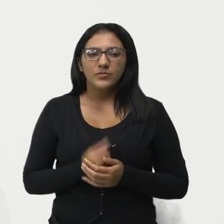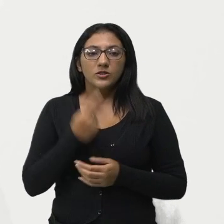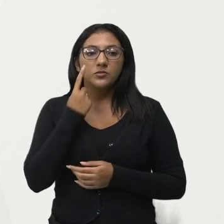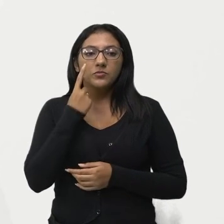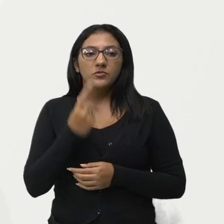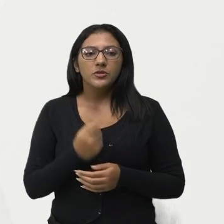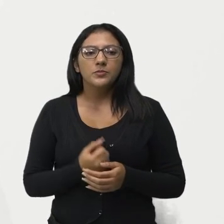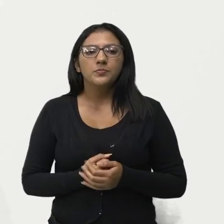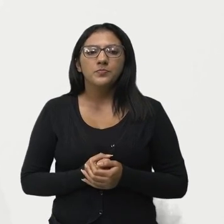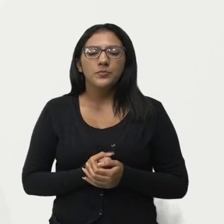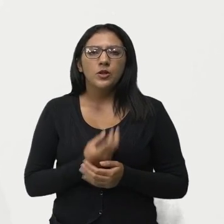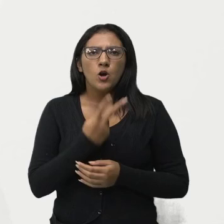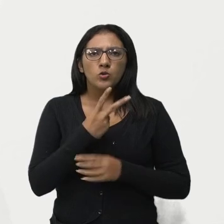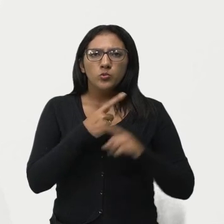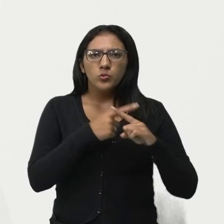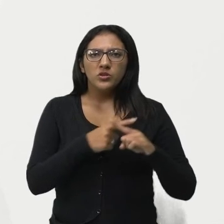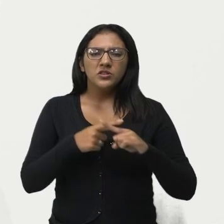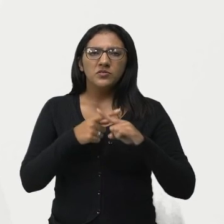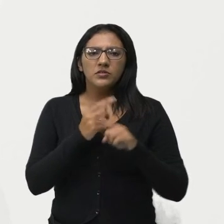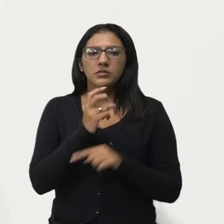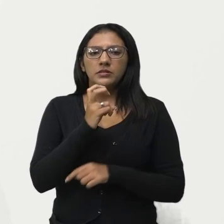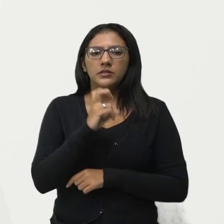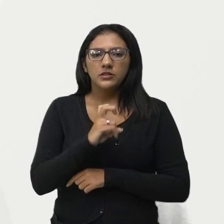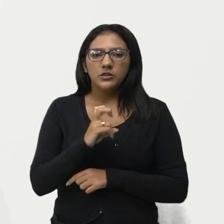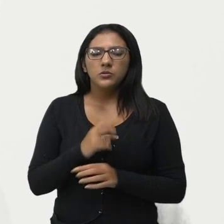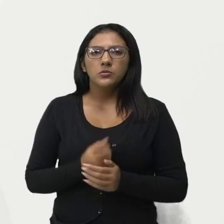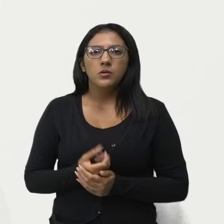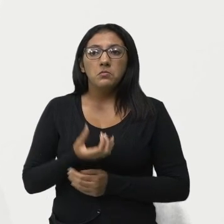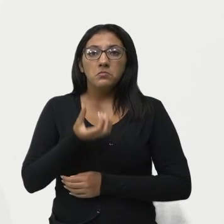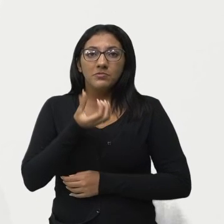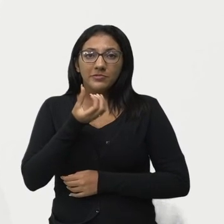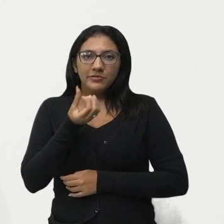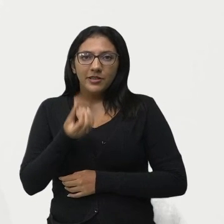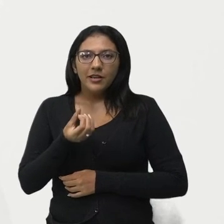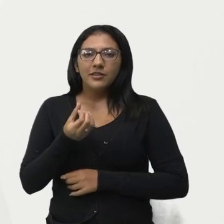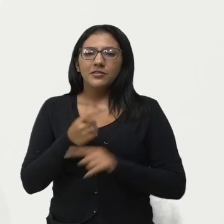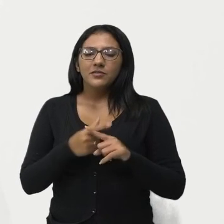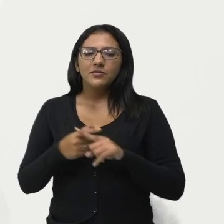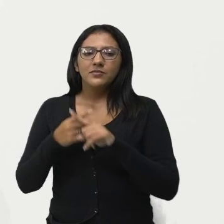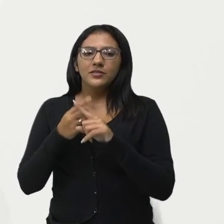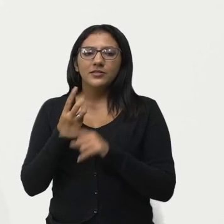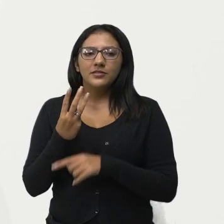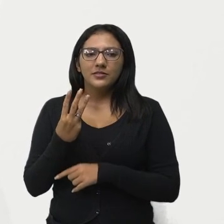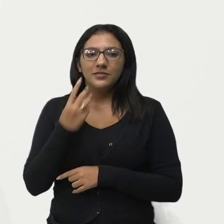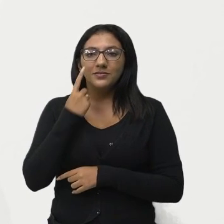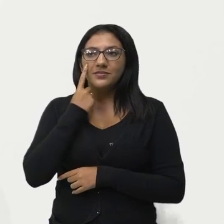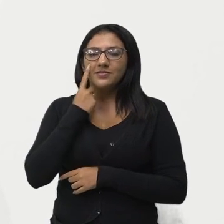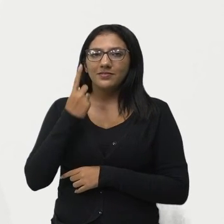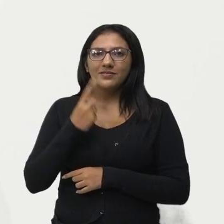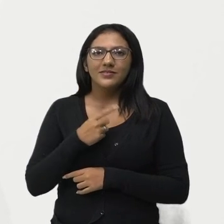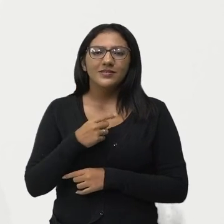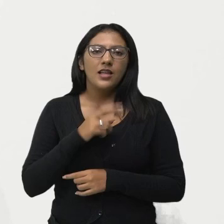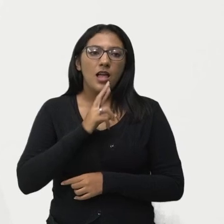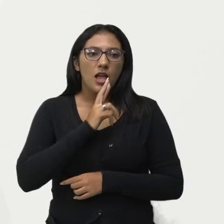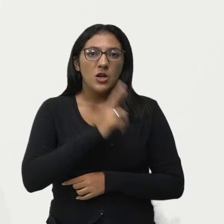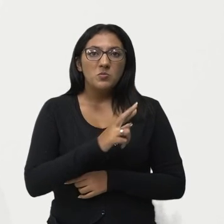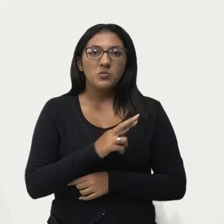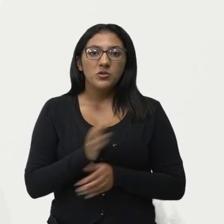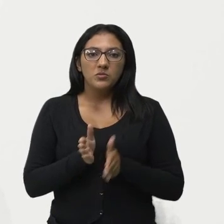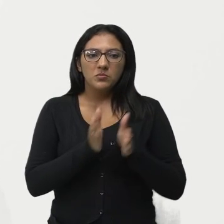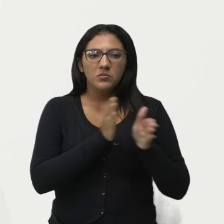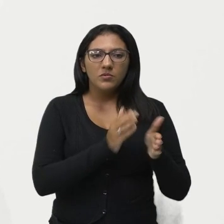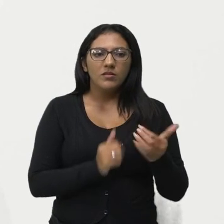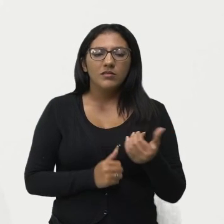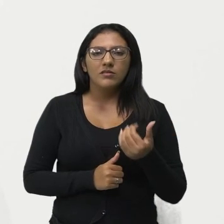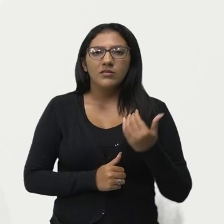multiplicar com o 5, né? E o 6 multiplicado com 3. 2 vezes 5 vai dar 10 e